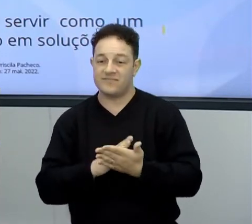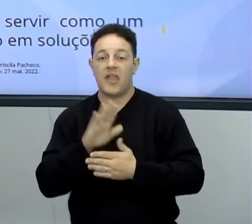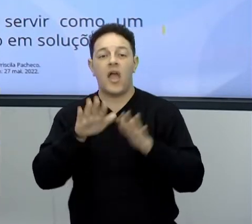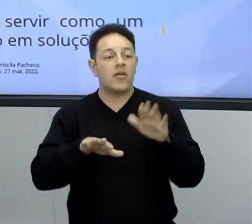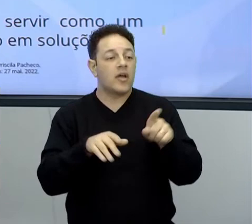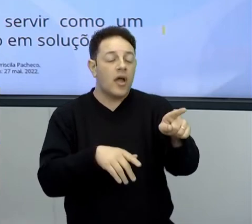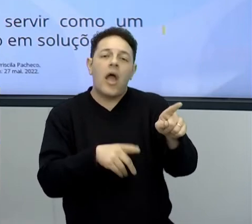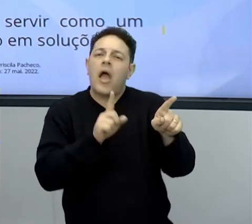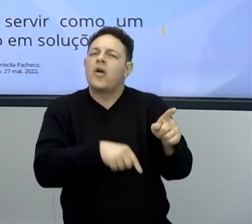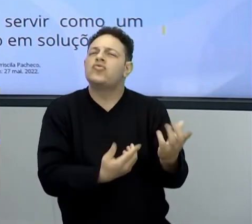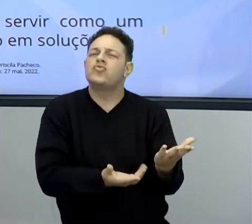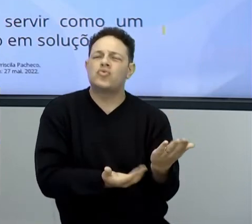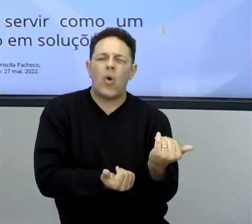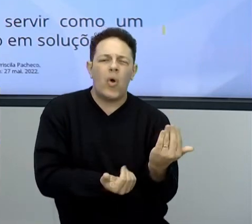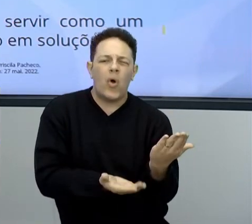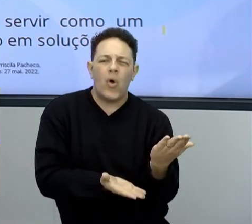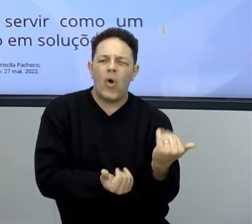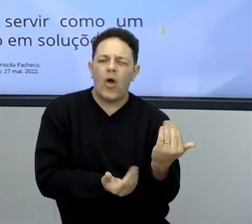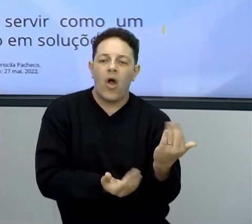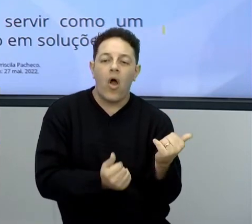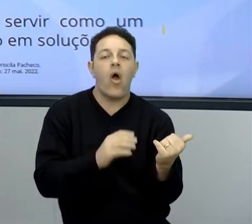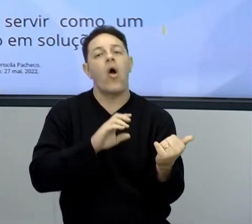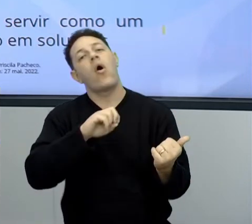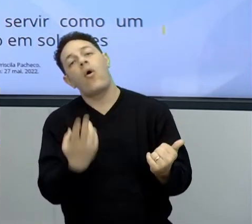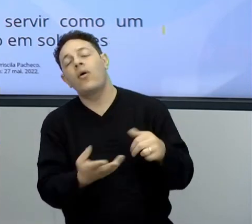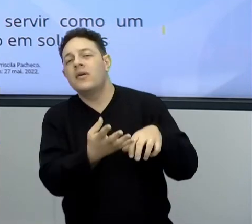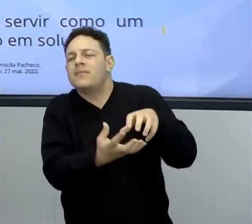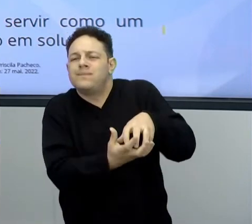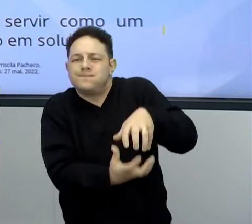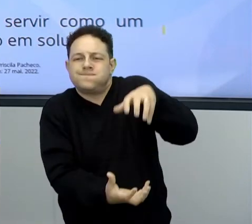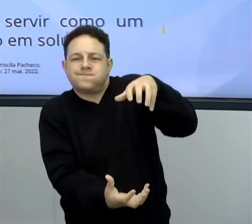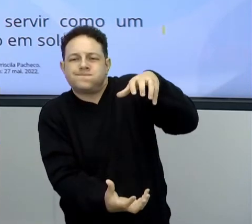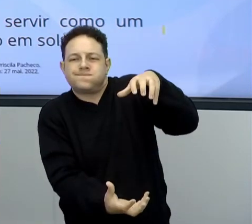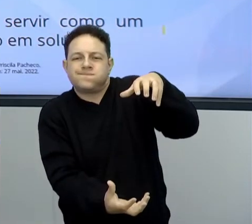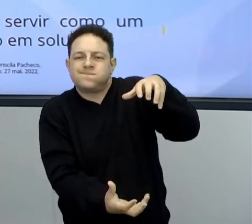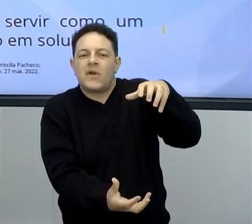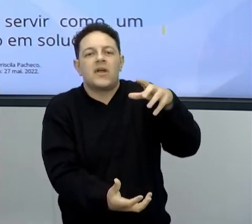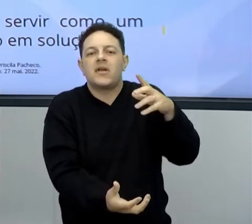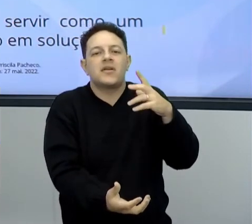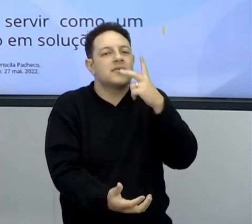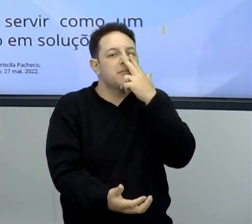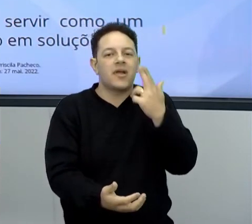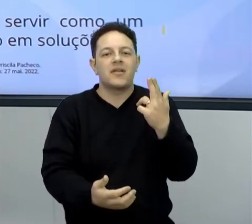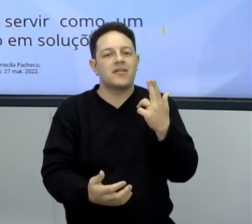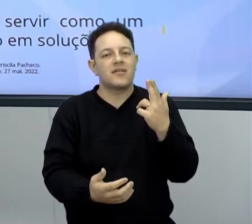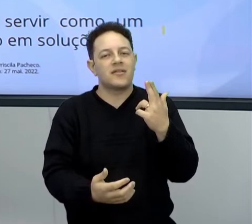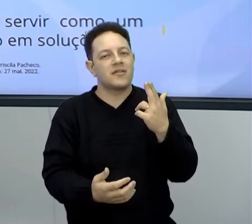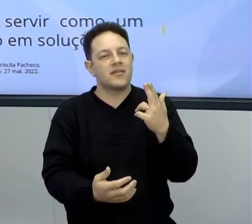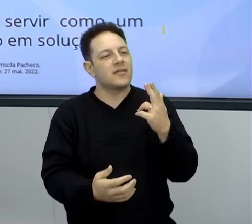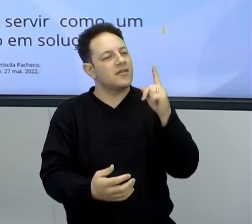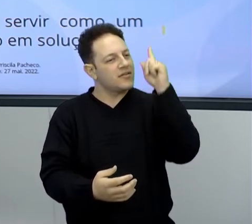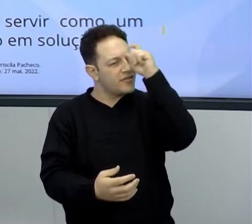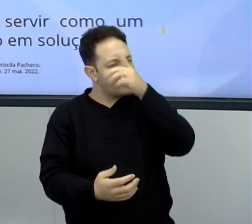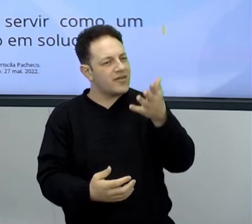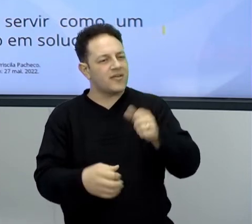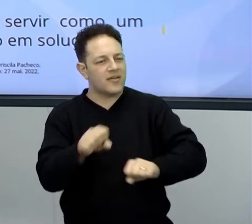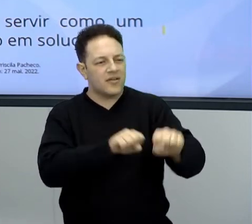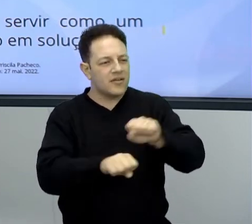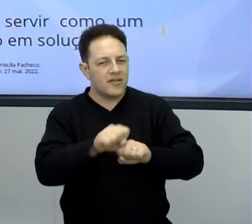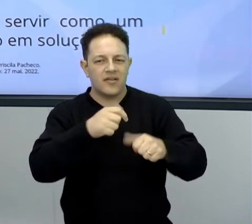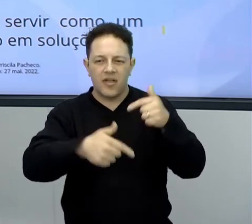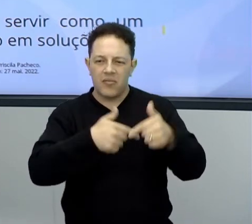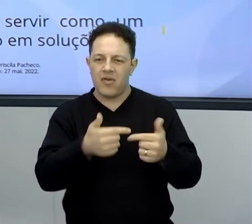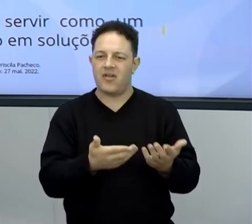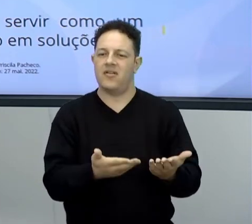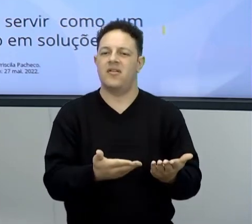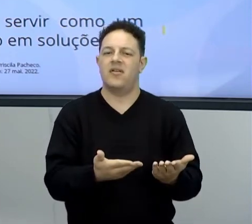bem novas ou mais velhas, né? Que não é ruim eles estarem ali, né?